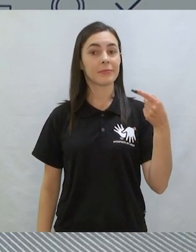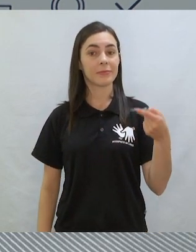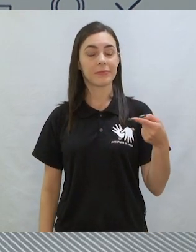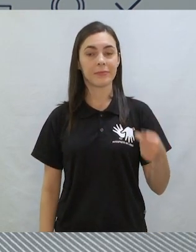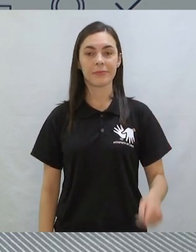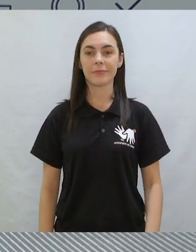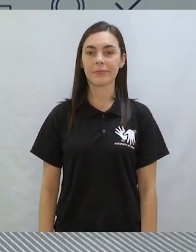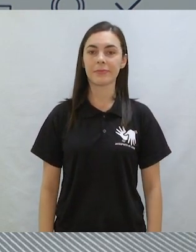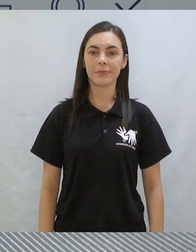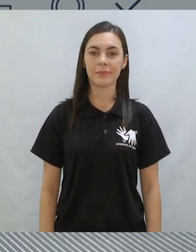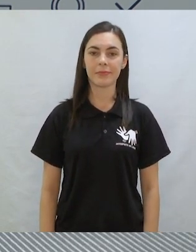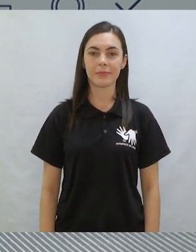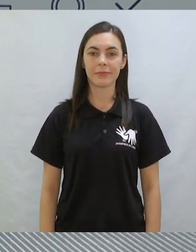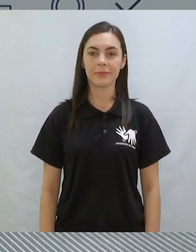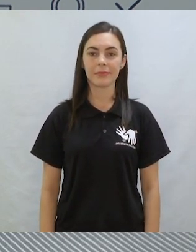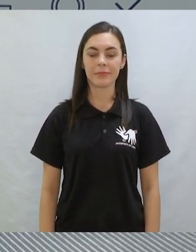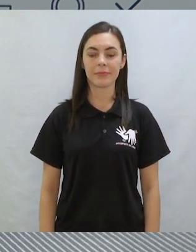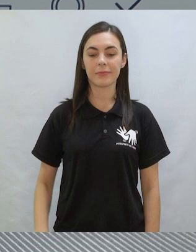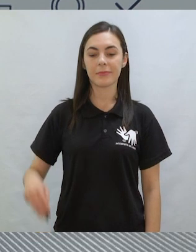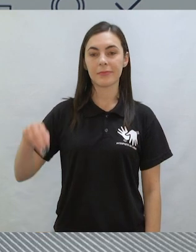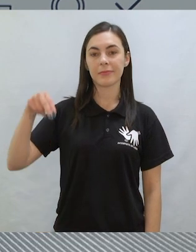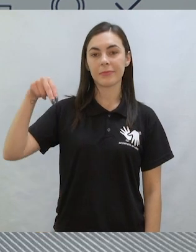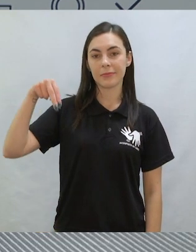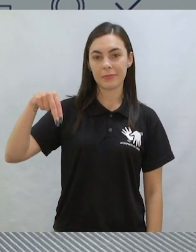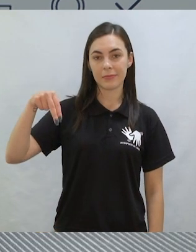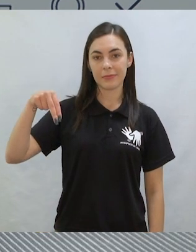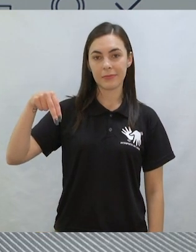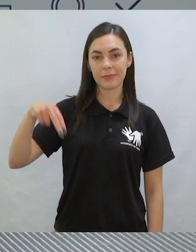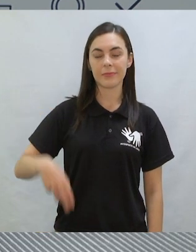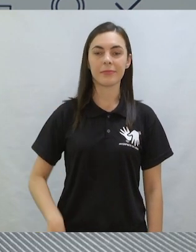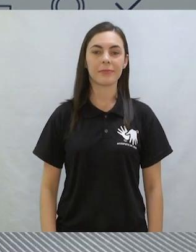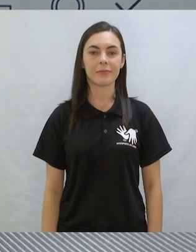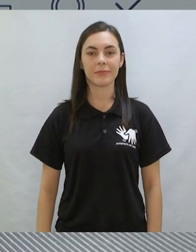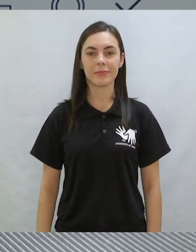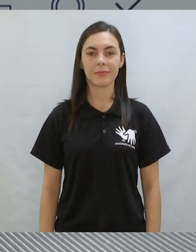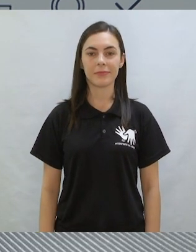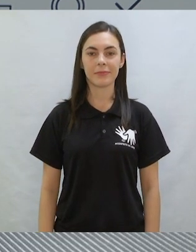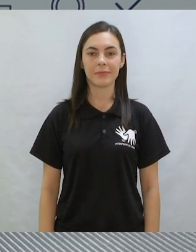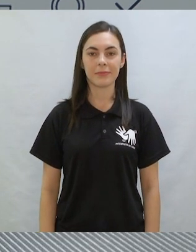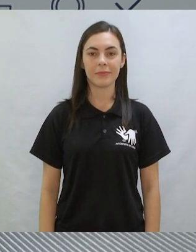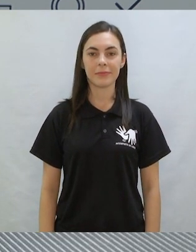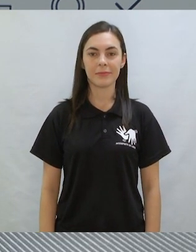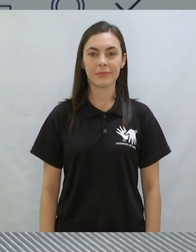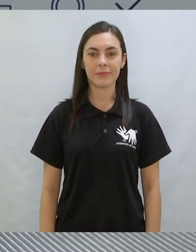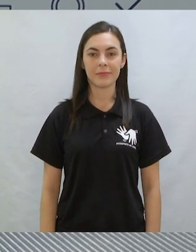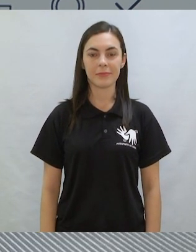Próxima letra, letra N. N.